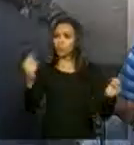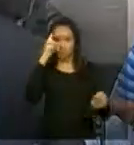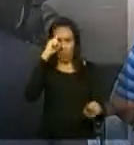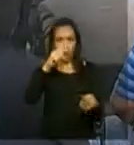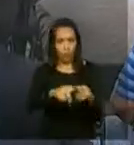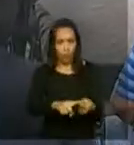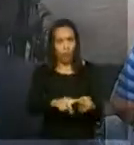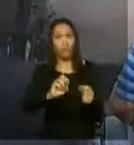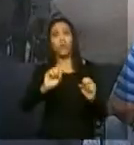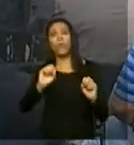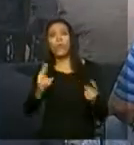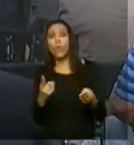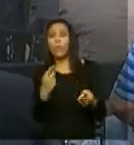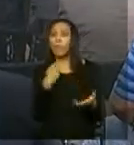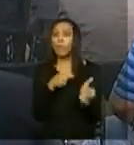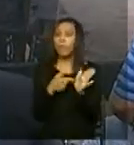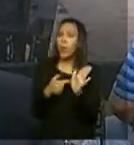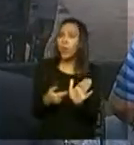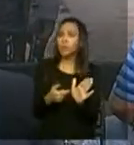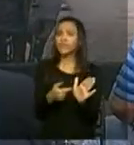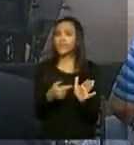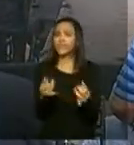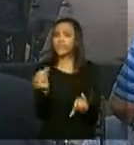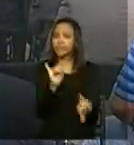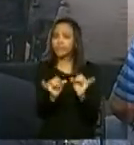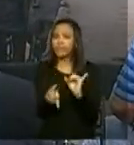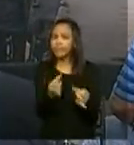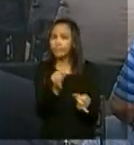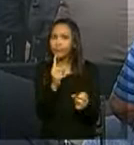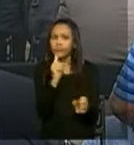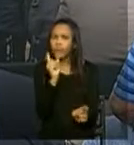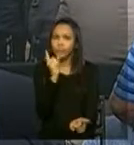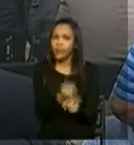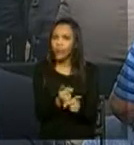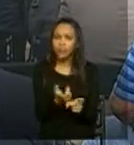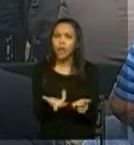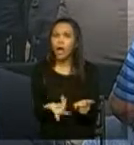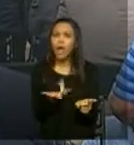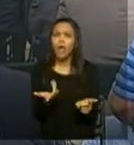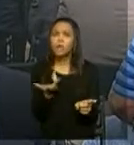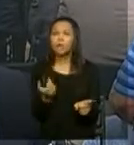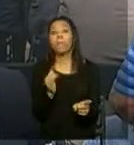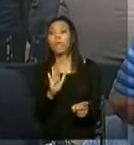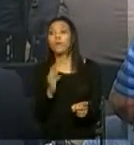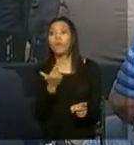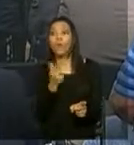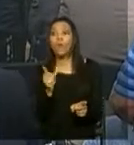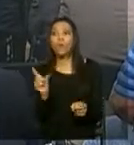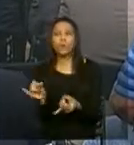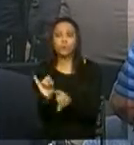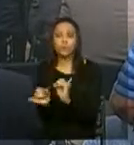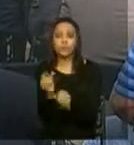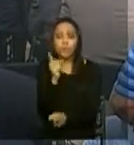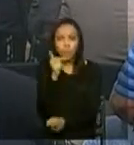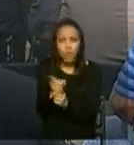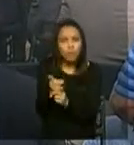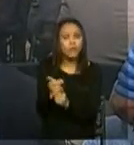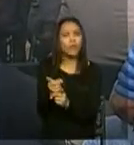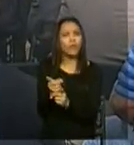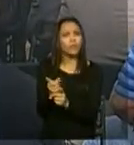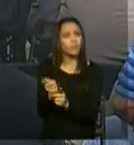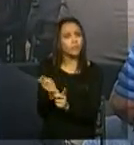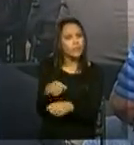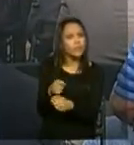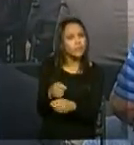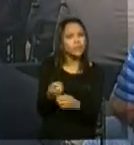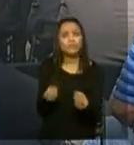aponta que as substâncias listadas não foram encontradas mas outras substâncias que não foram listadas poderiam ter sido